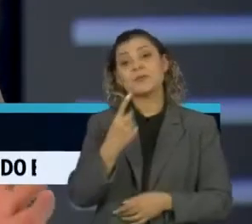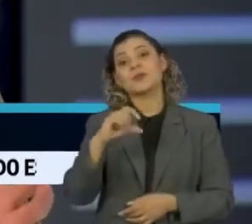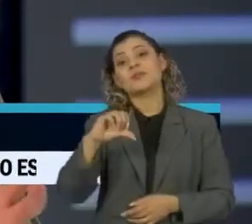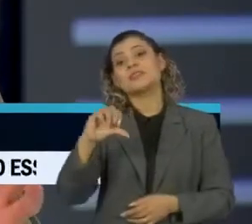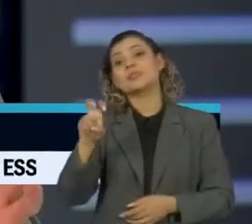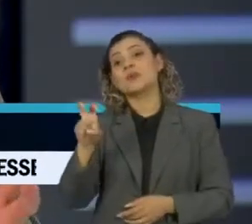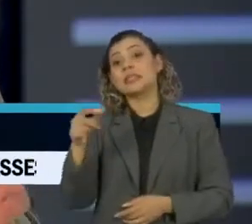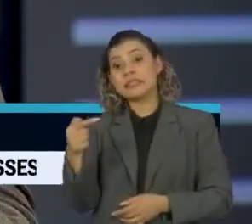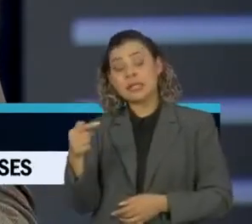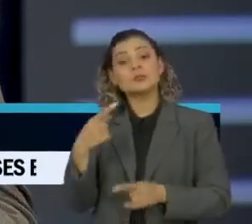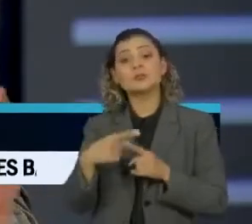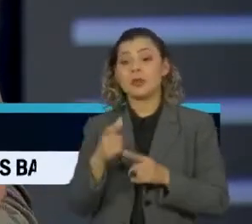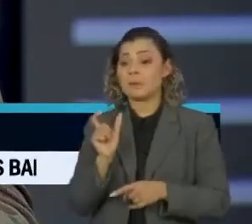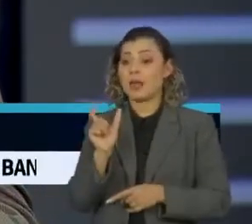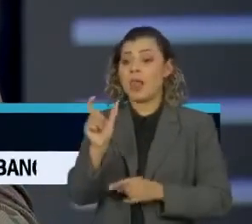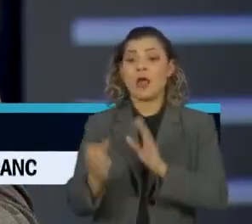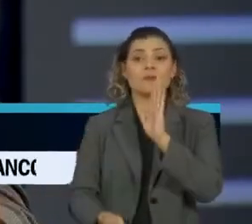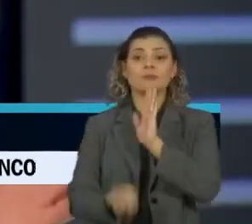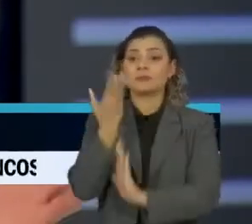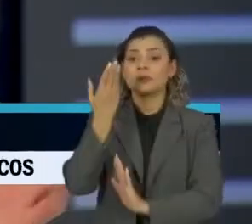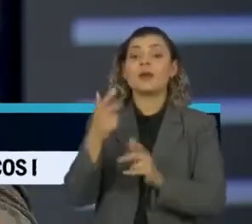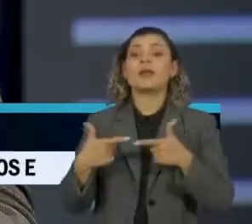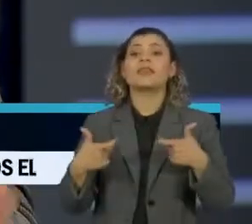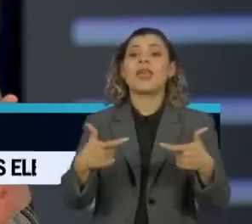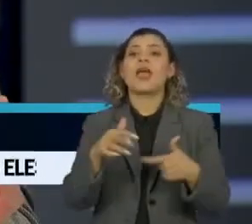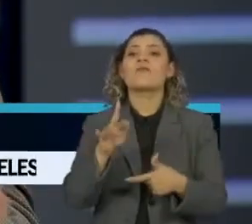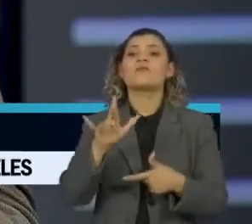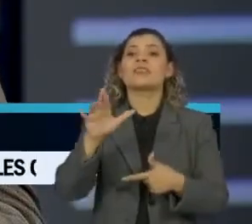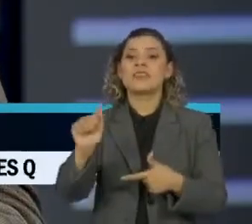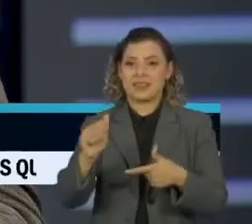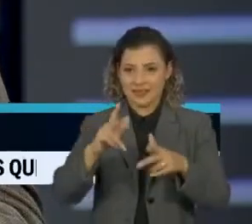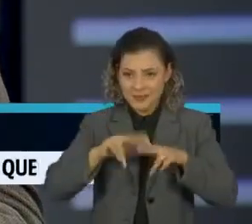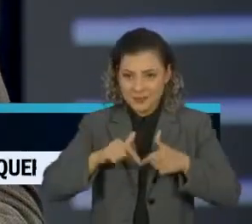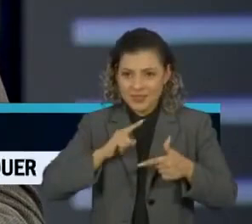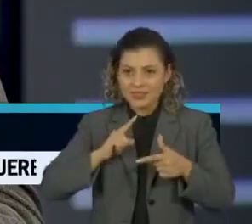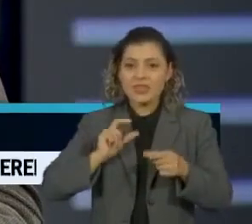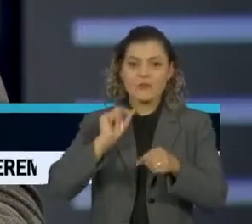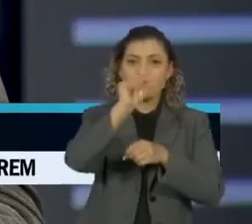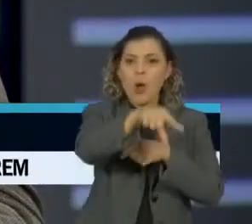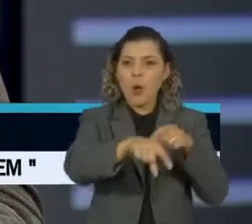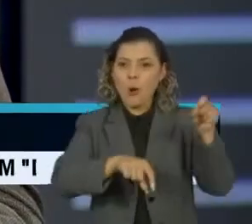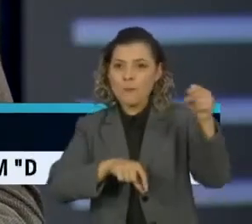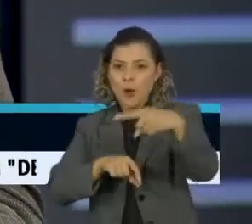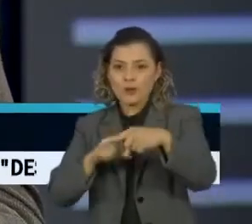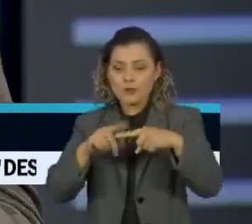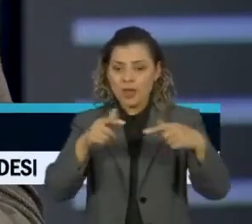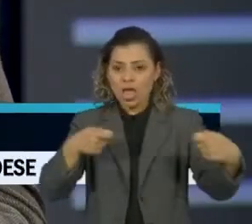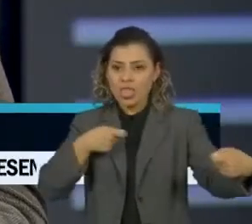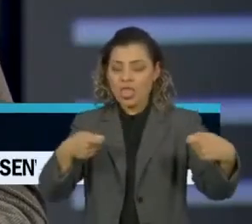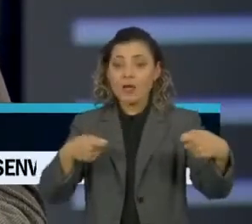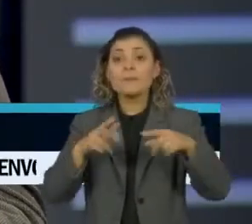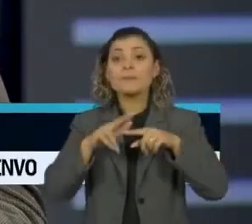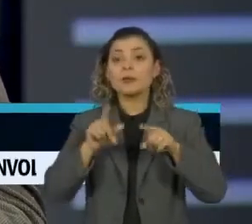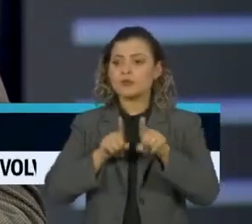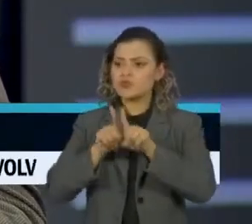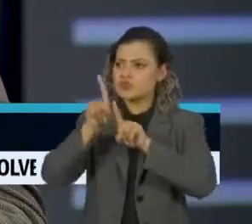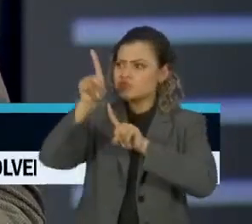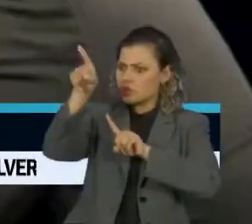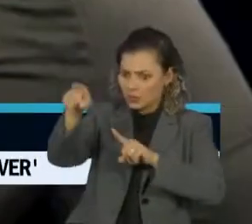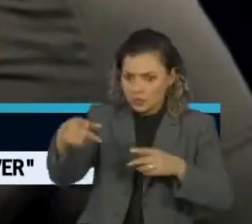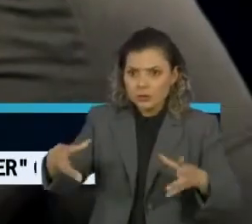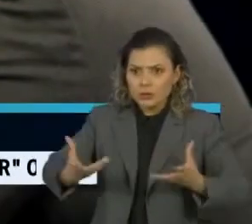57, também apareceu assim, né? No meio da Guerra Fria, a Rússia lança um foguete. Tem essa